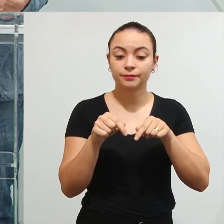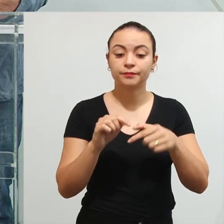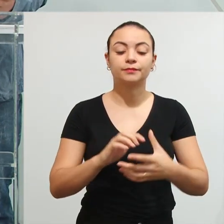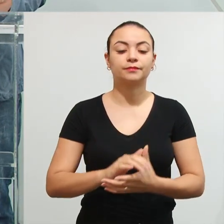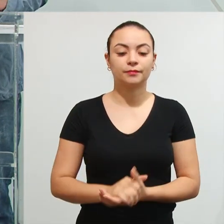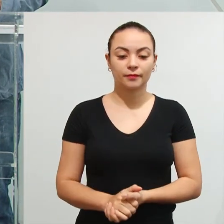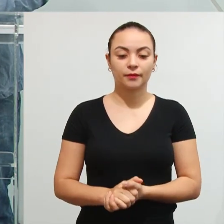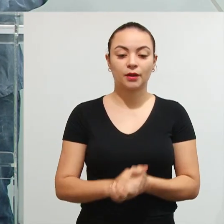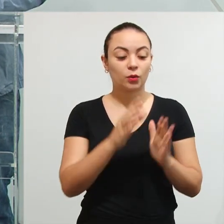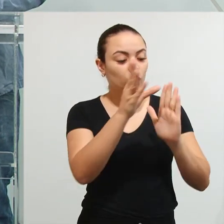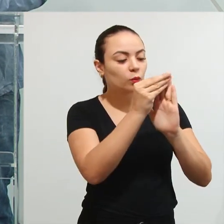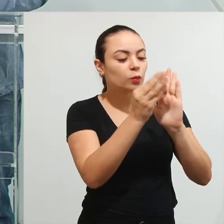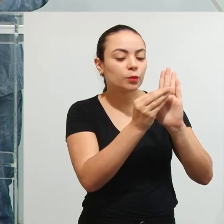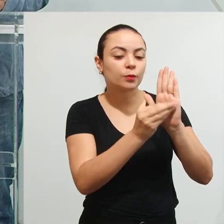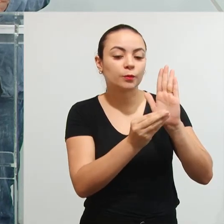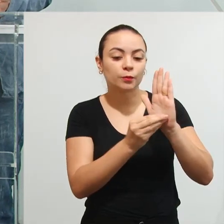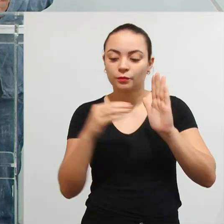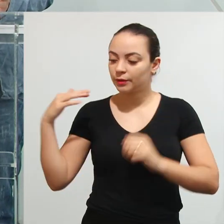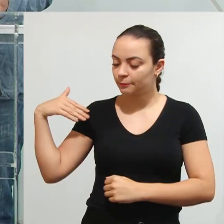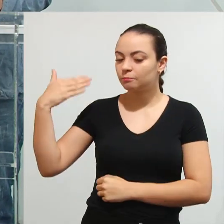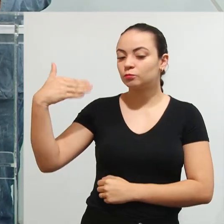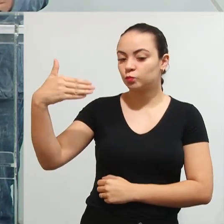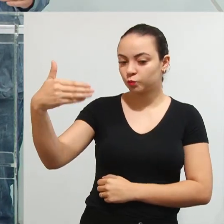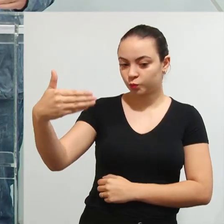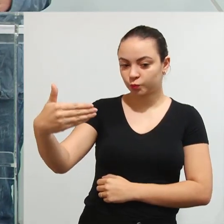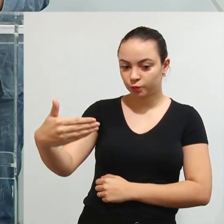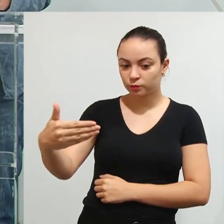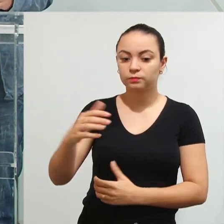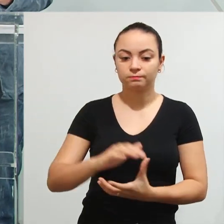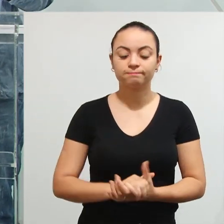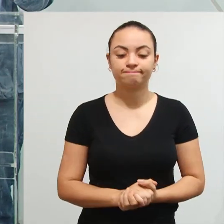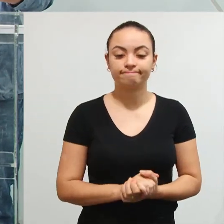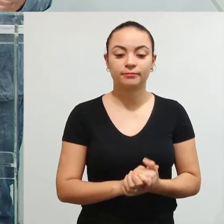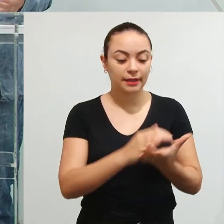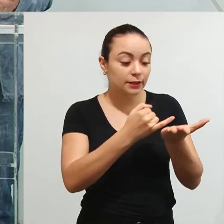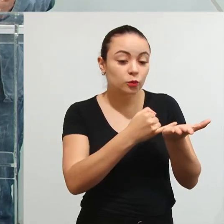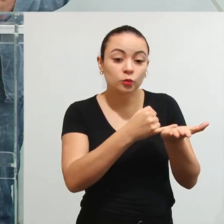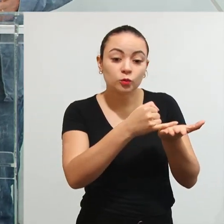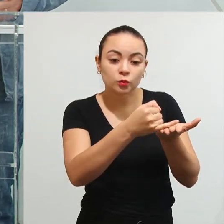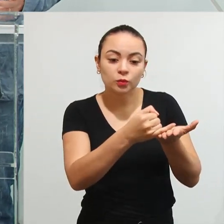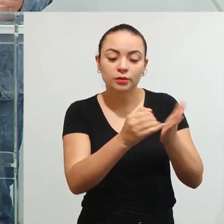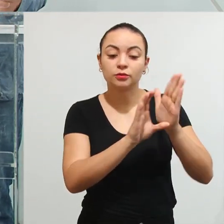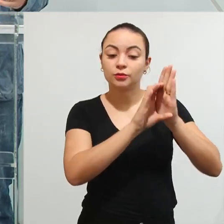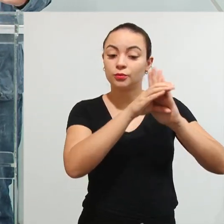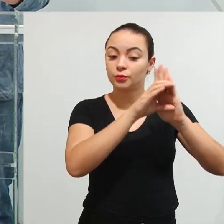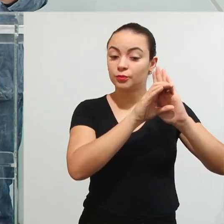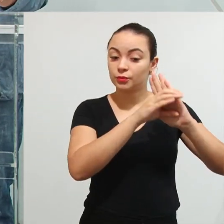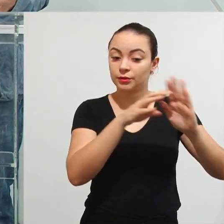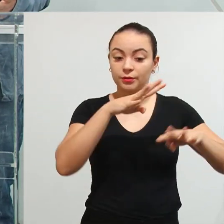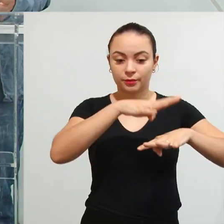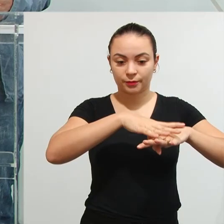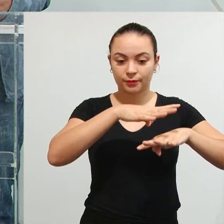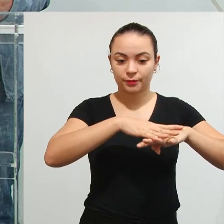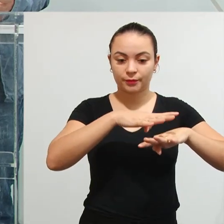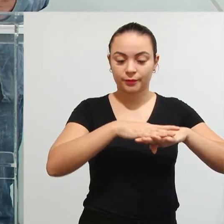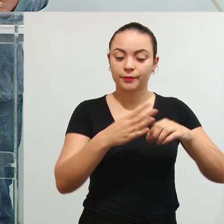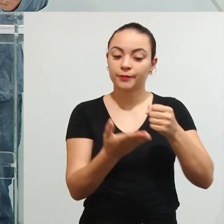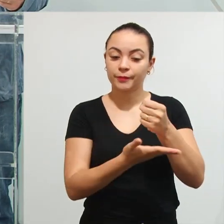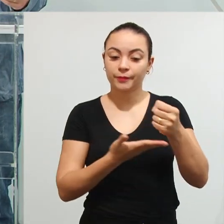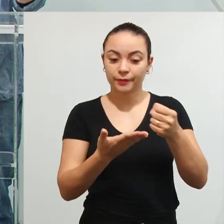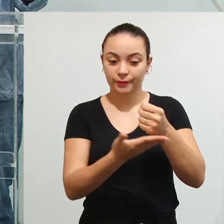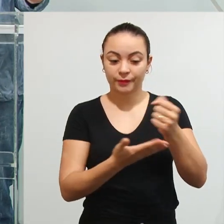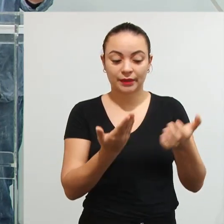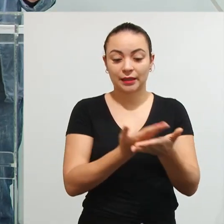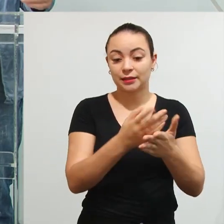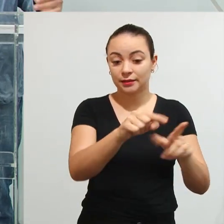6 webaulas. A parte introdutória do conceito de matemática básica será visto lá nas aulas 1 e 2.